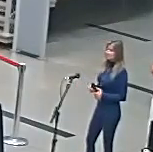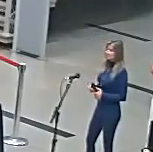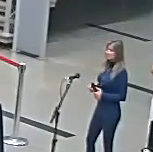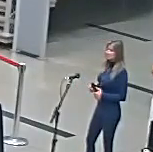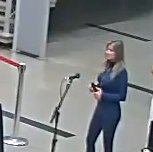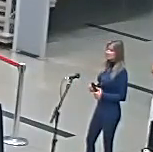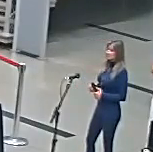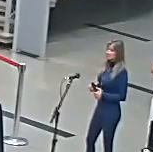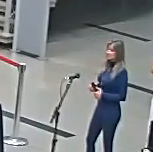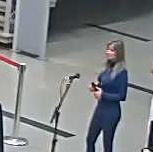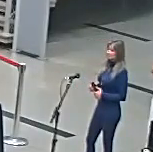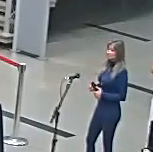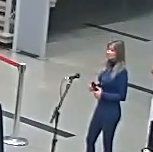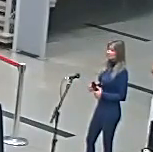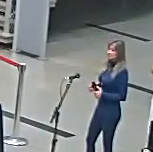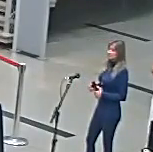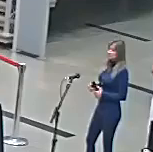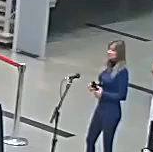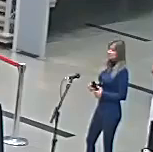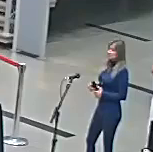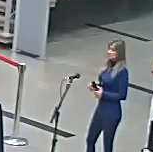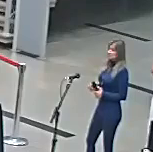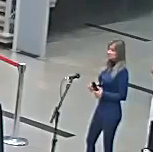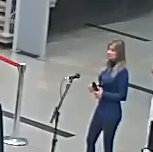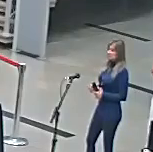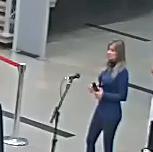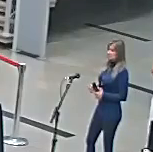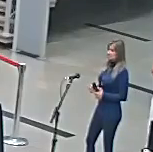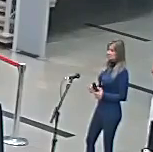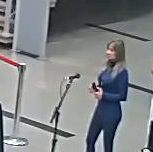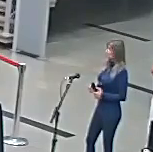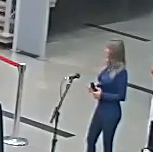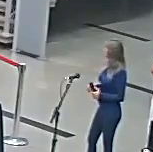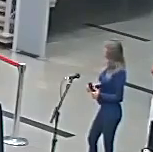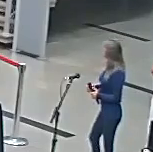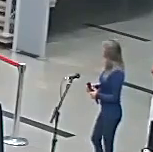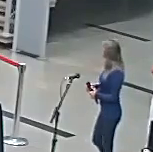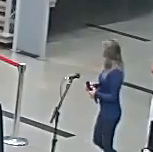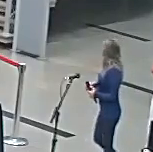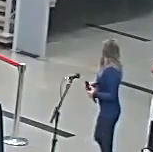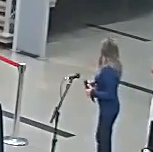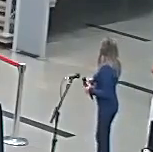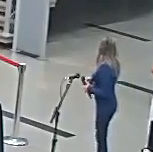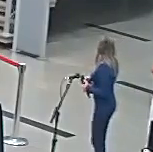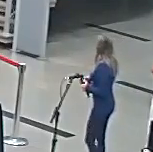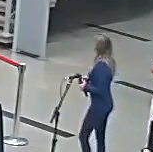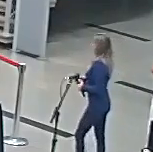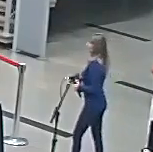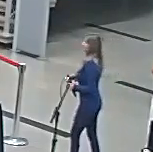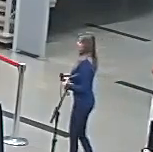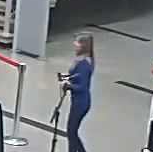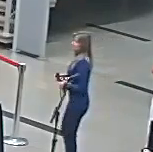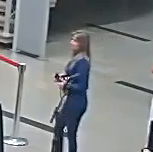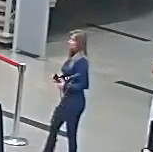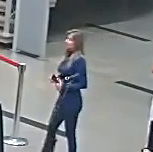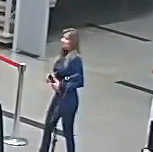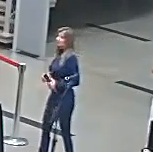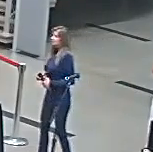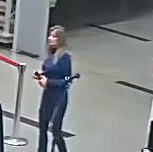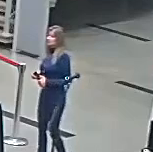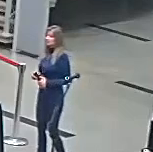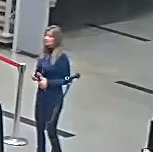haver também uma audiência para discutir essa questão daqui de Belo Horizonte mas desde já eu me comprometo